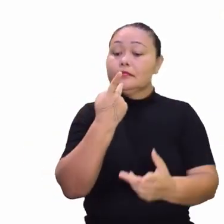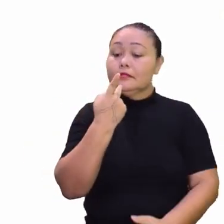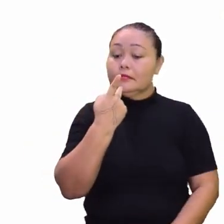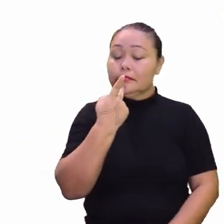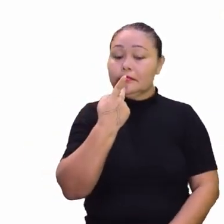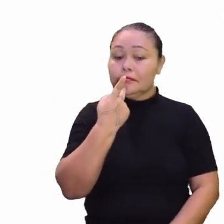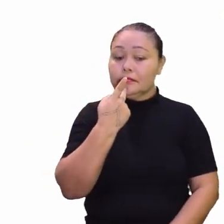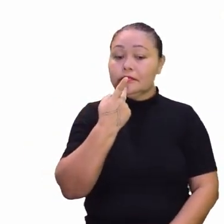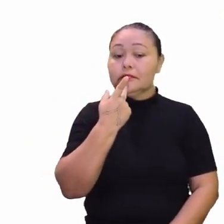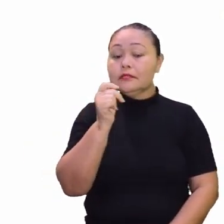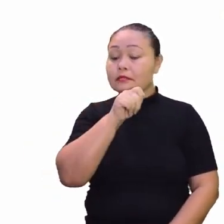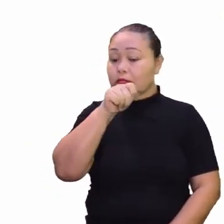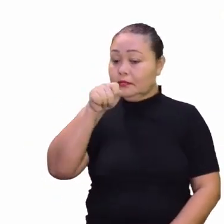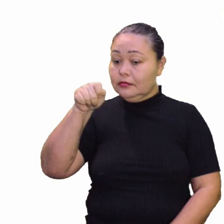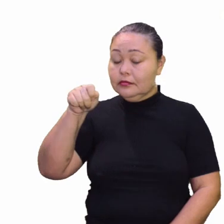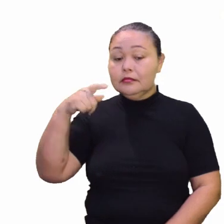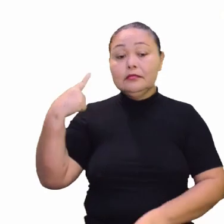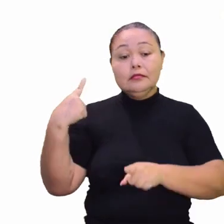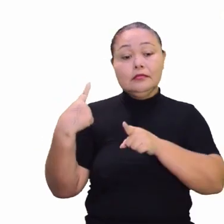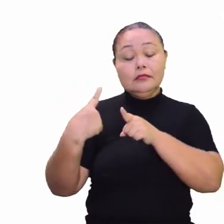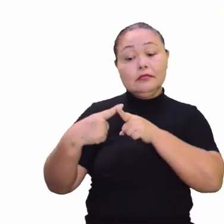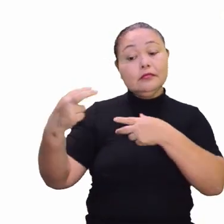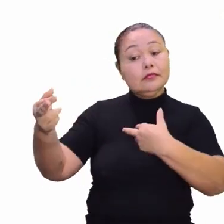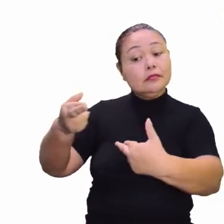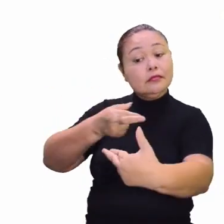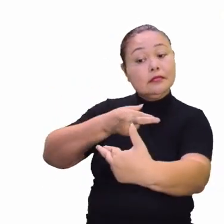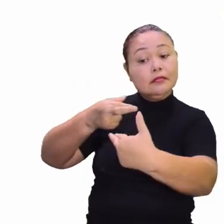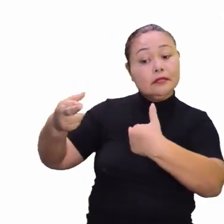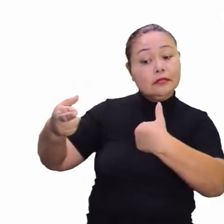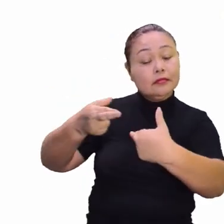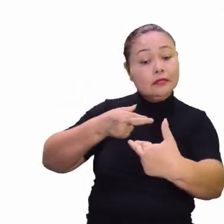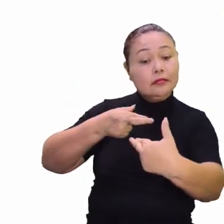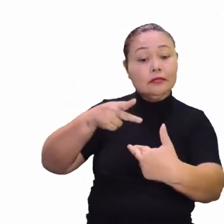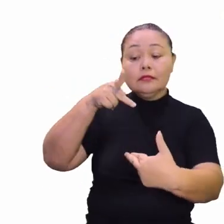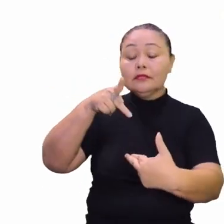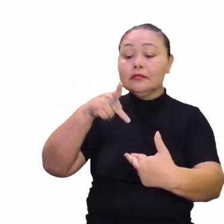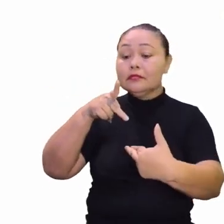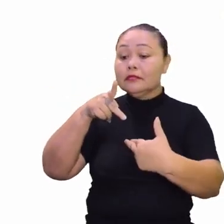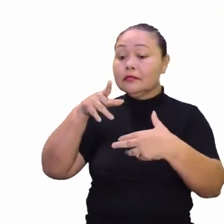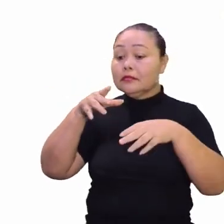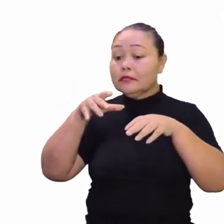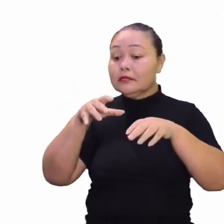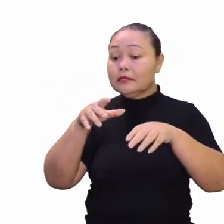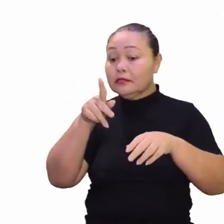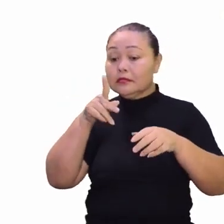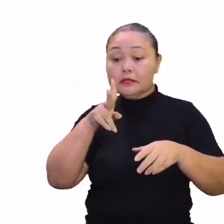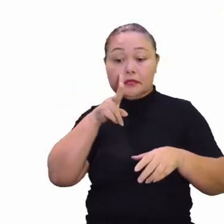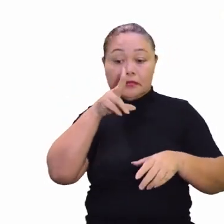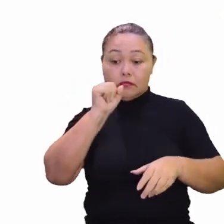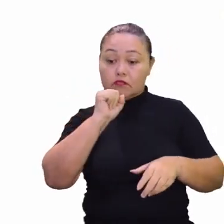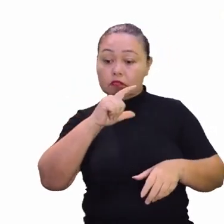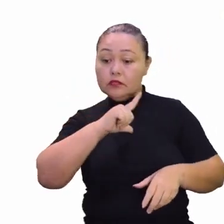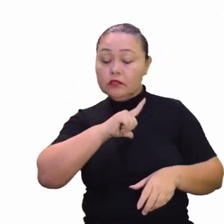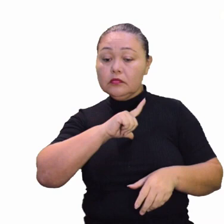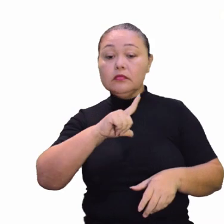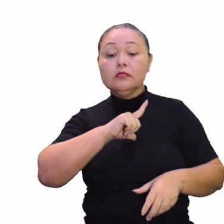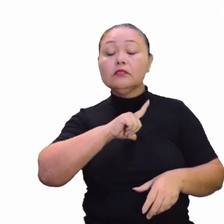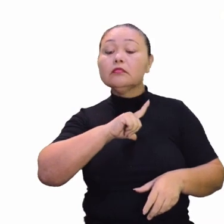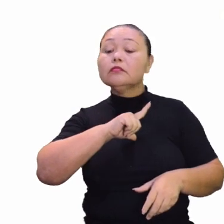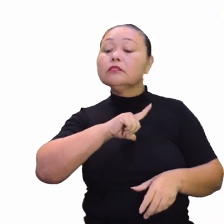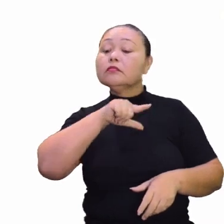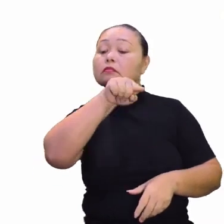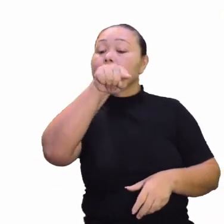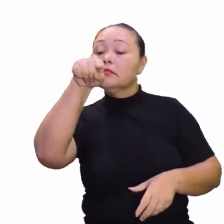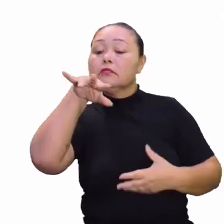frisar e grifar, porque as relações de poder, elas, a todo momento, em todos os lugares do mundo, elas